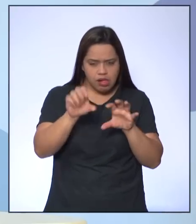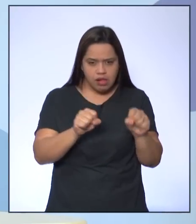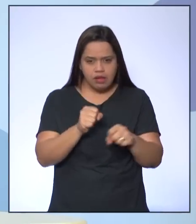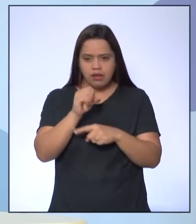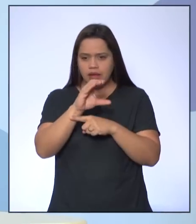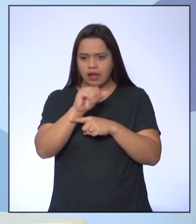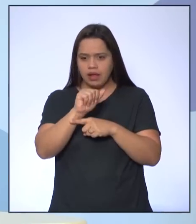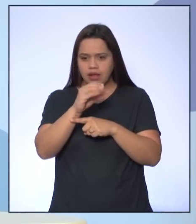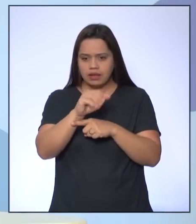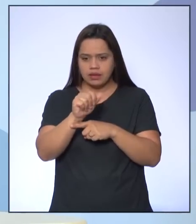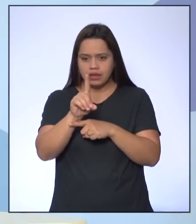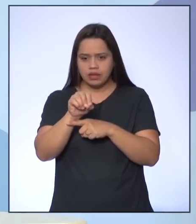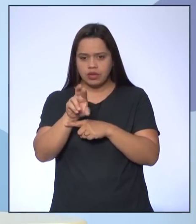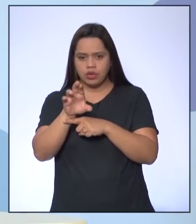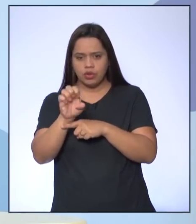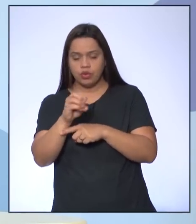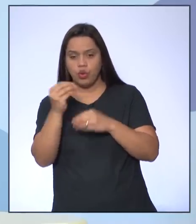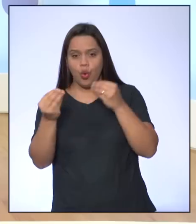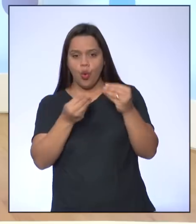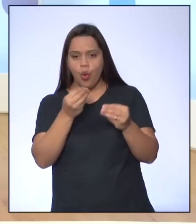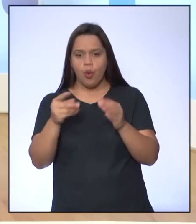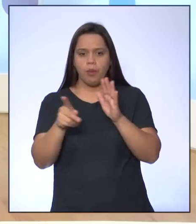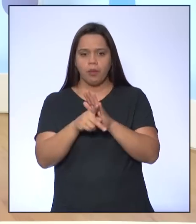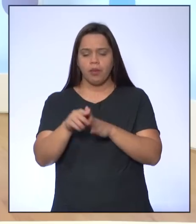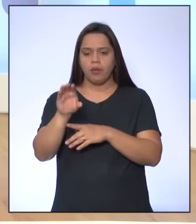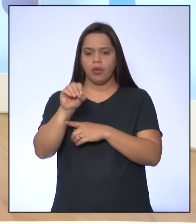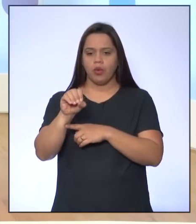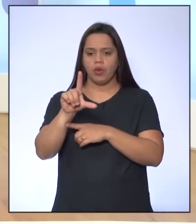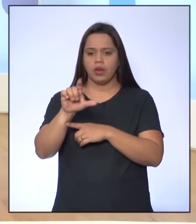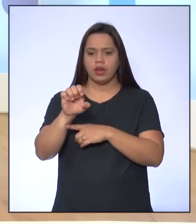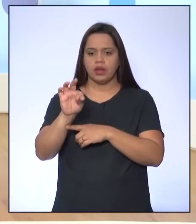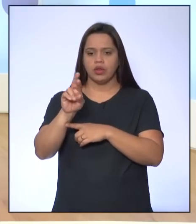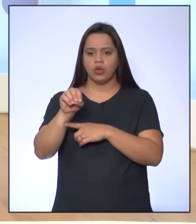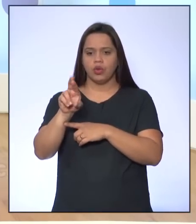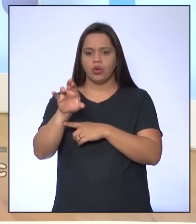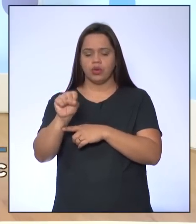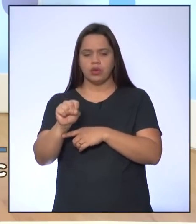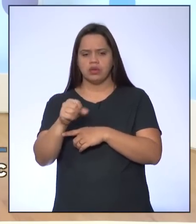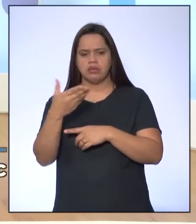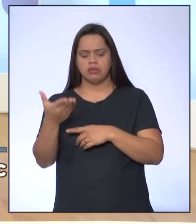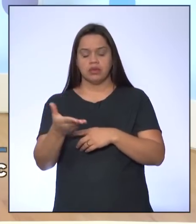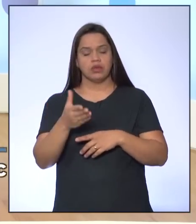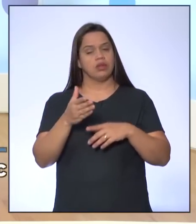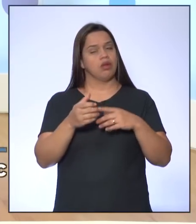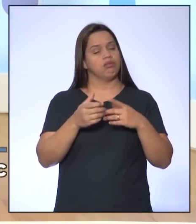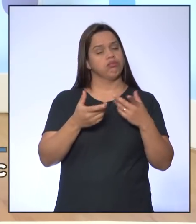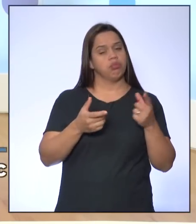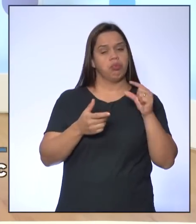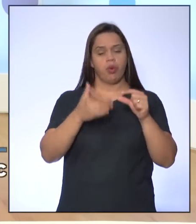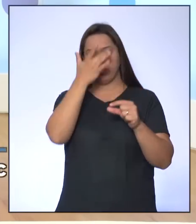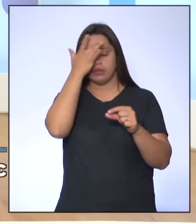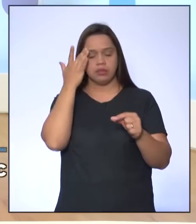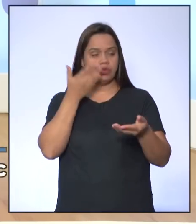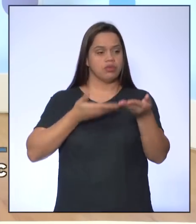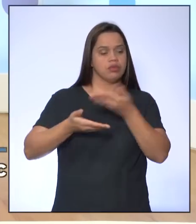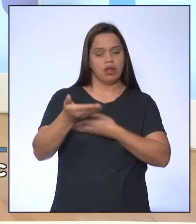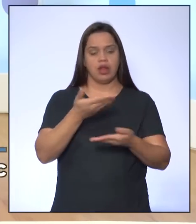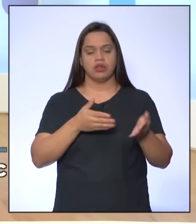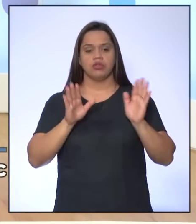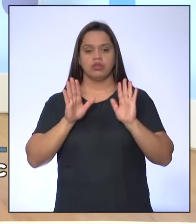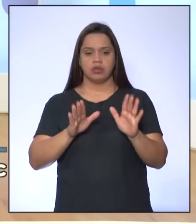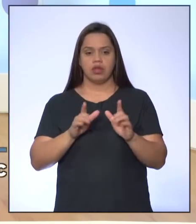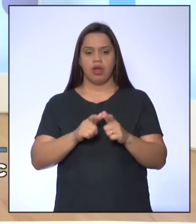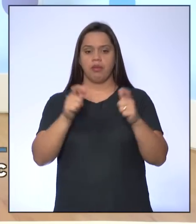pergunta. Pouca gente interagiu aqui e tem ambas as respostas. Uhum. A maior parte dos alunos